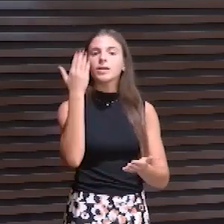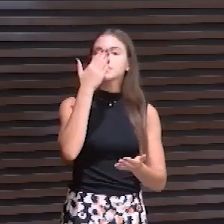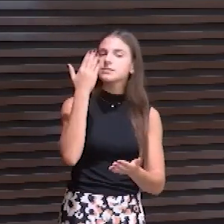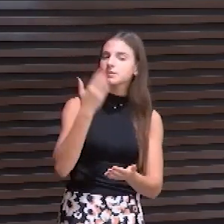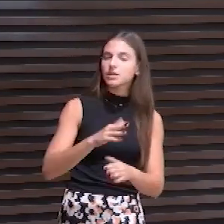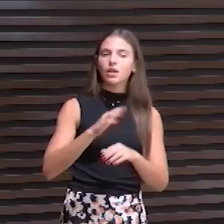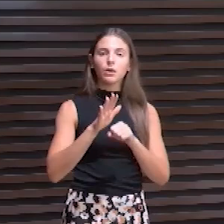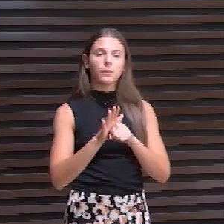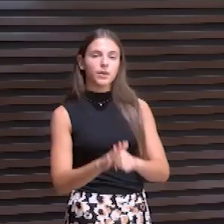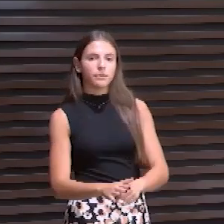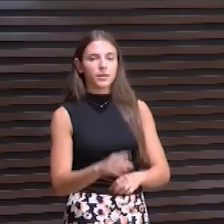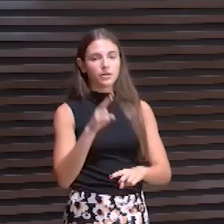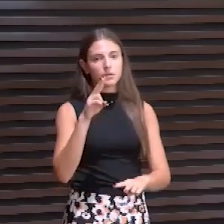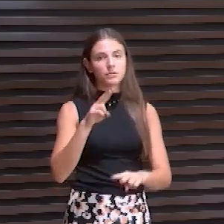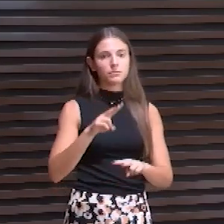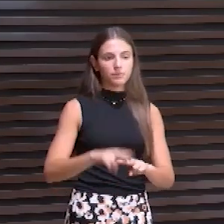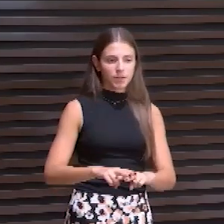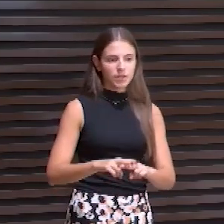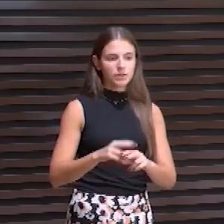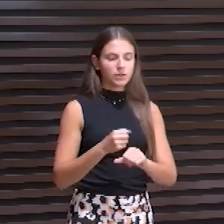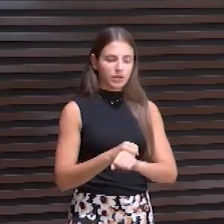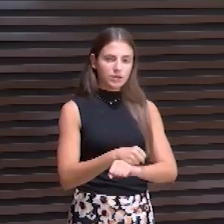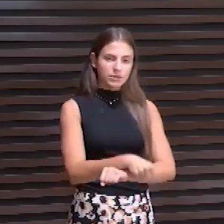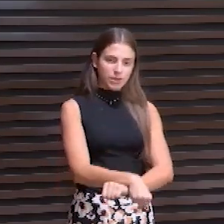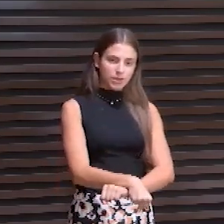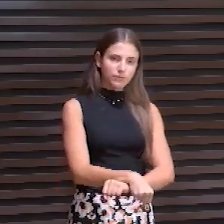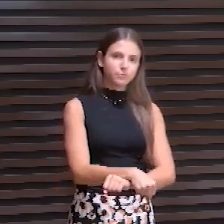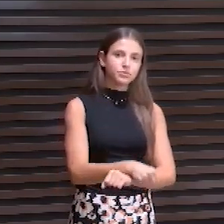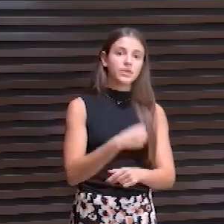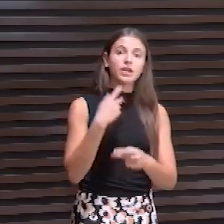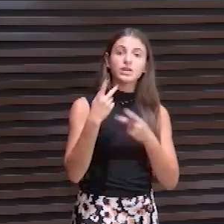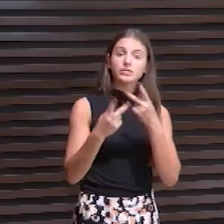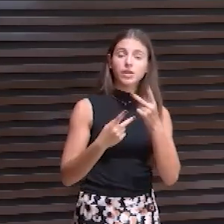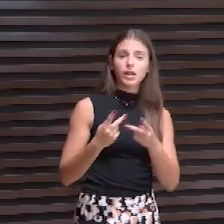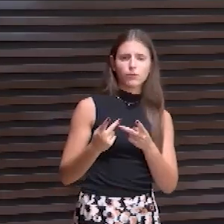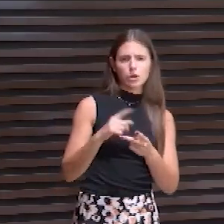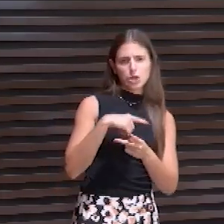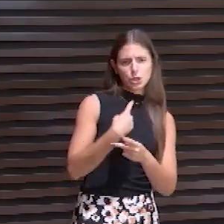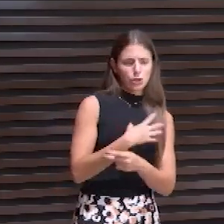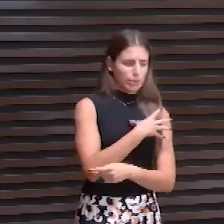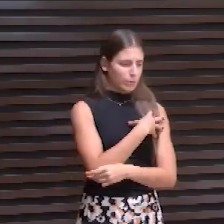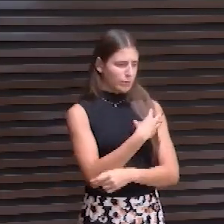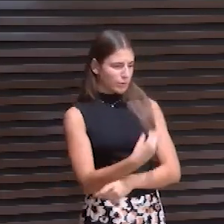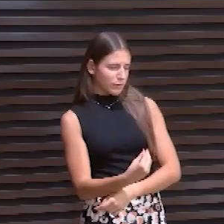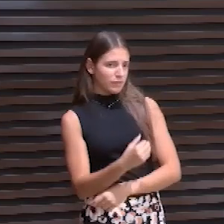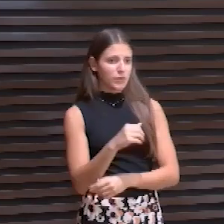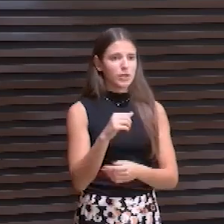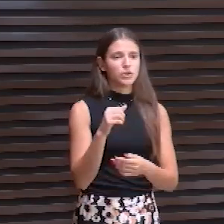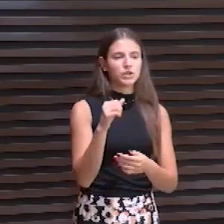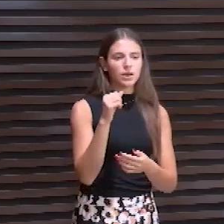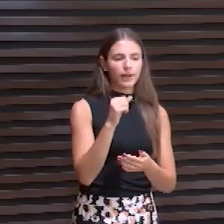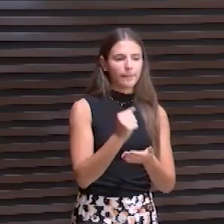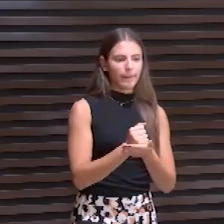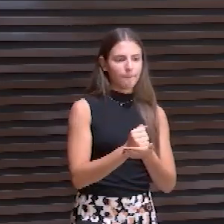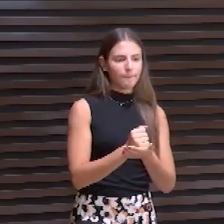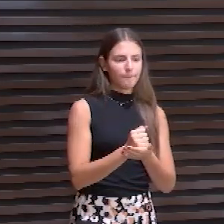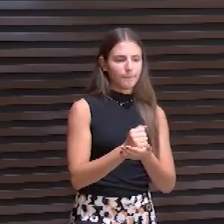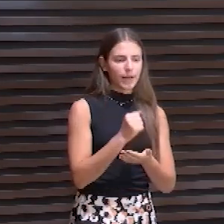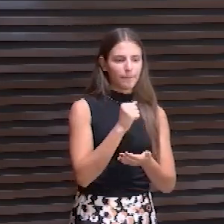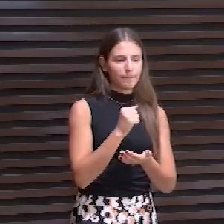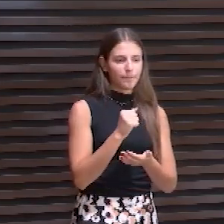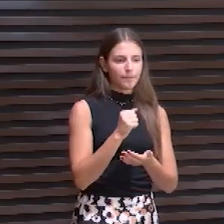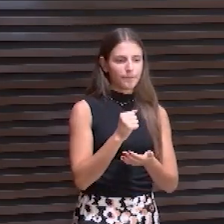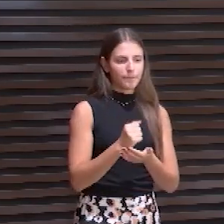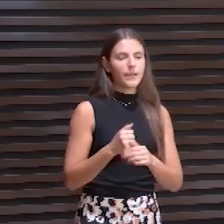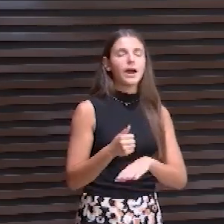presos, cativos, escravos. Eles diziam, nós somos filhos de Abraão, jamais fomos escravos. Nós vemos isso no relato